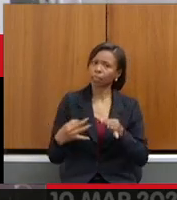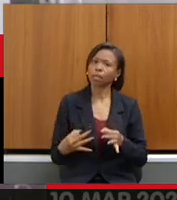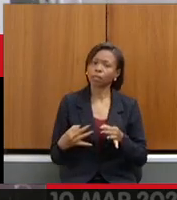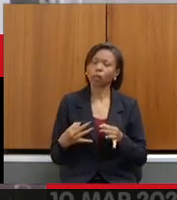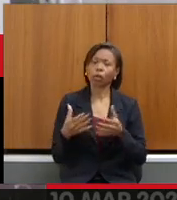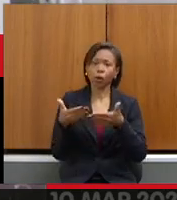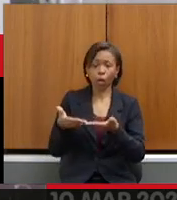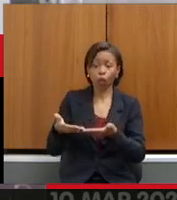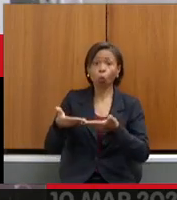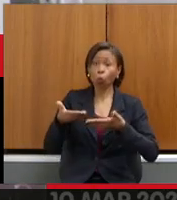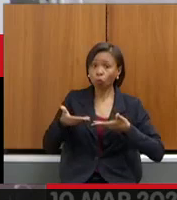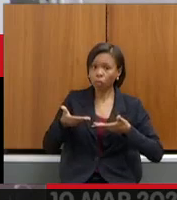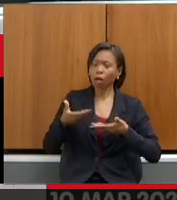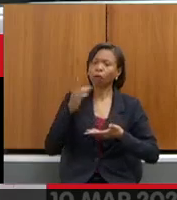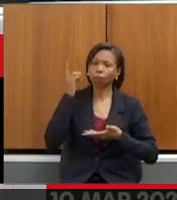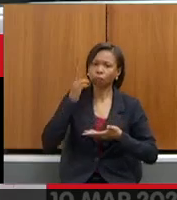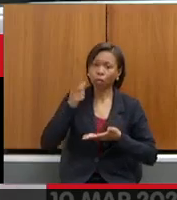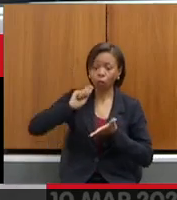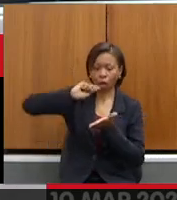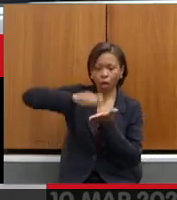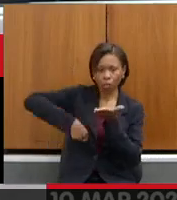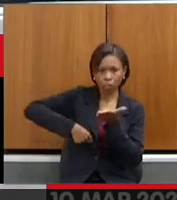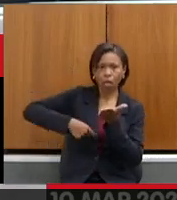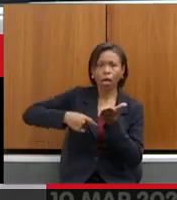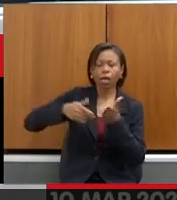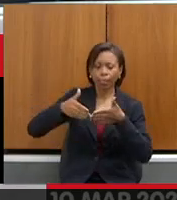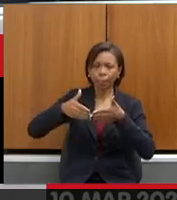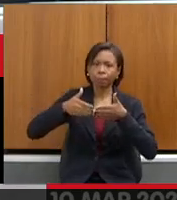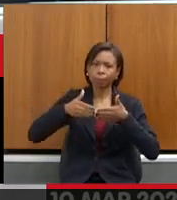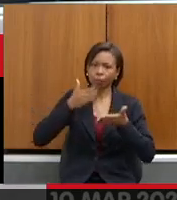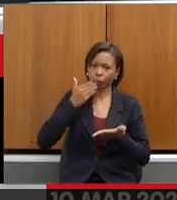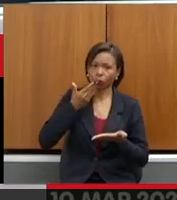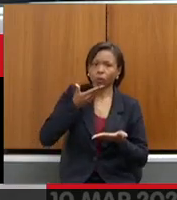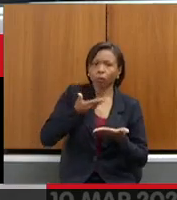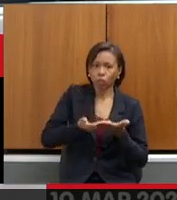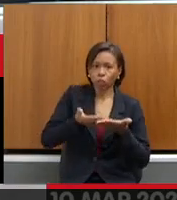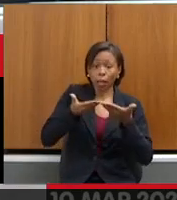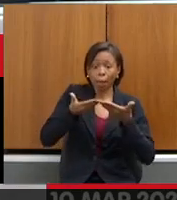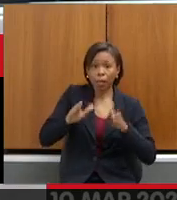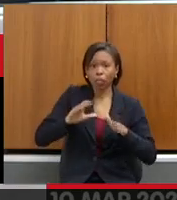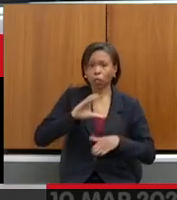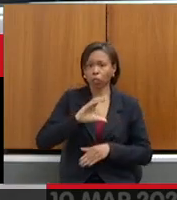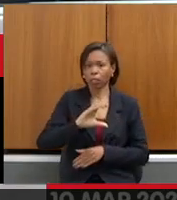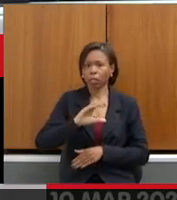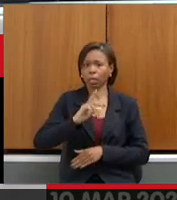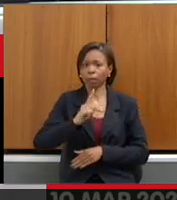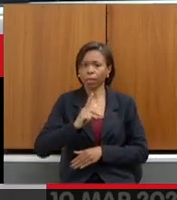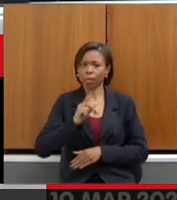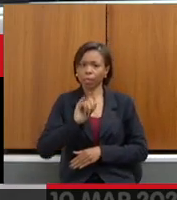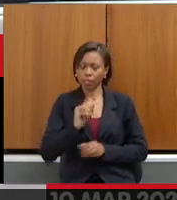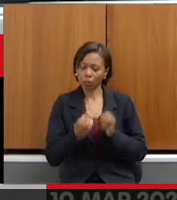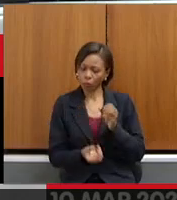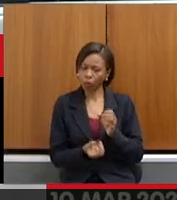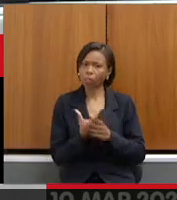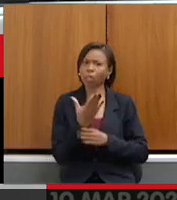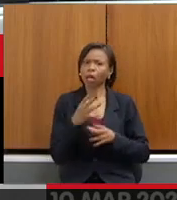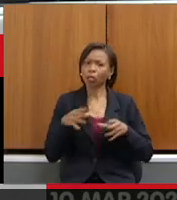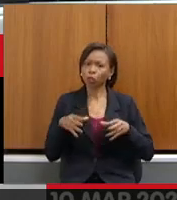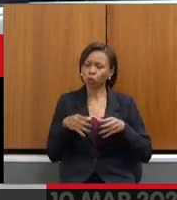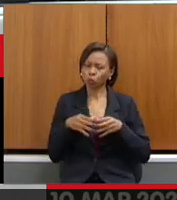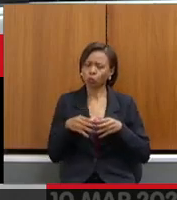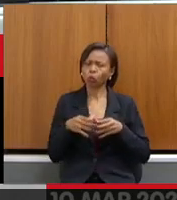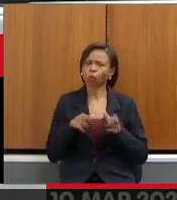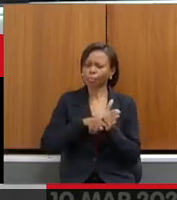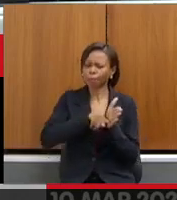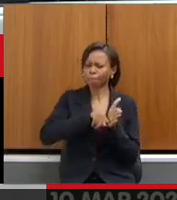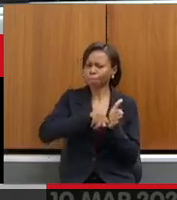deputados também assinar conjuntamente conosco esse pedido de abertura de uma comissão parlamentar de inquérito para que a gente possa